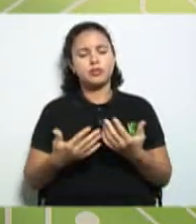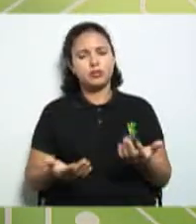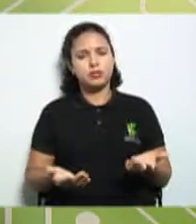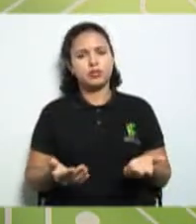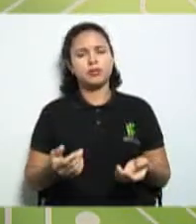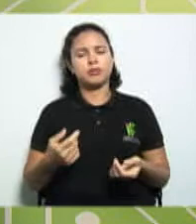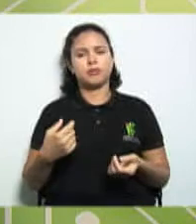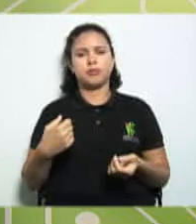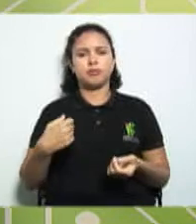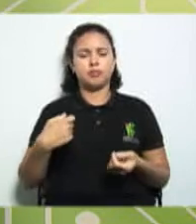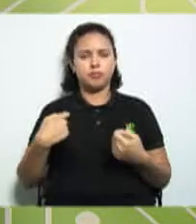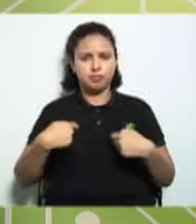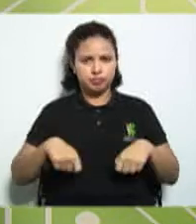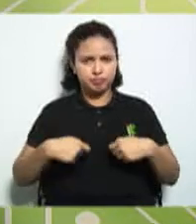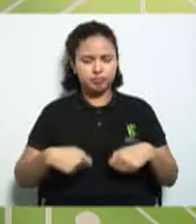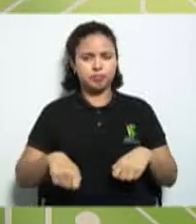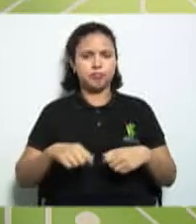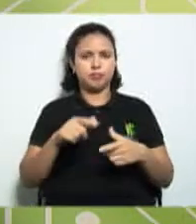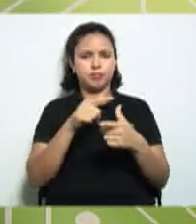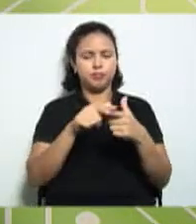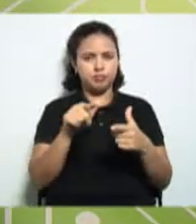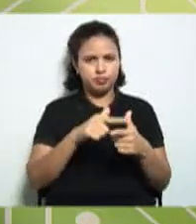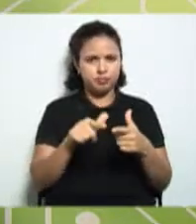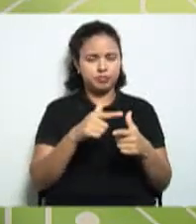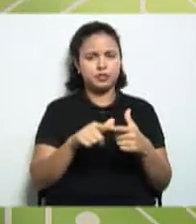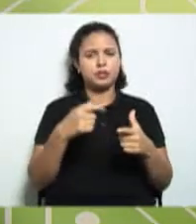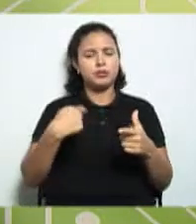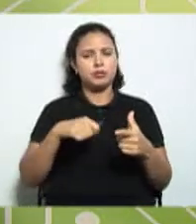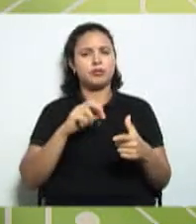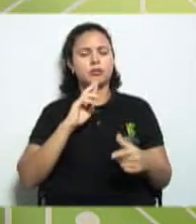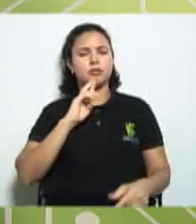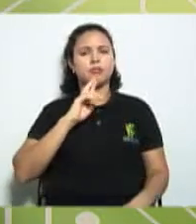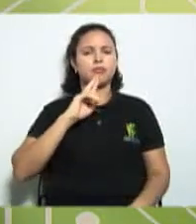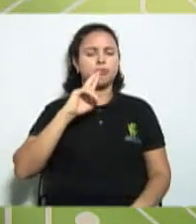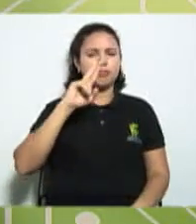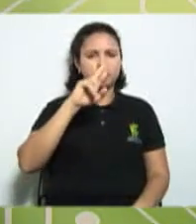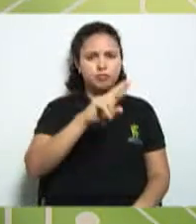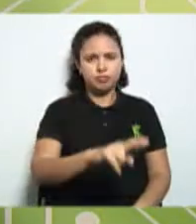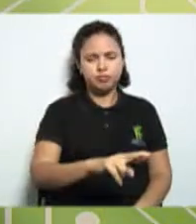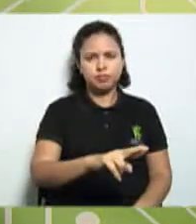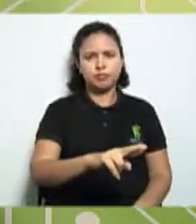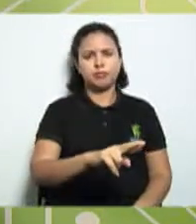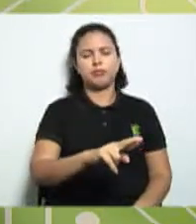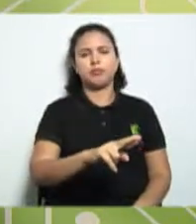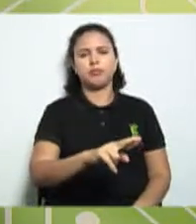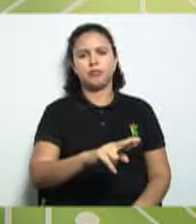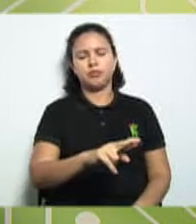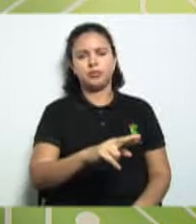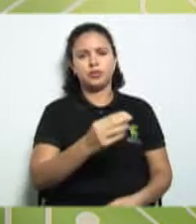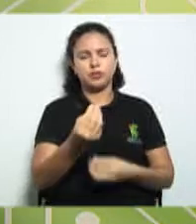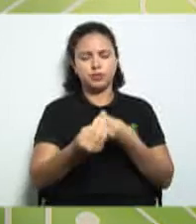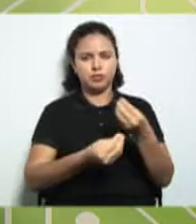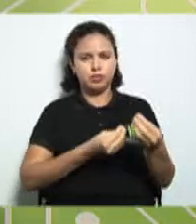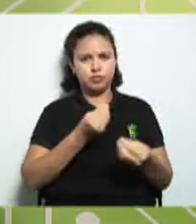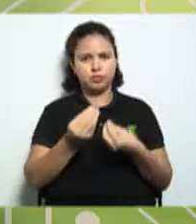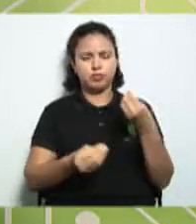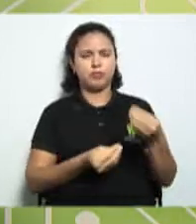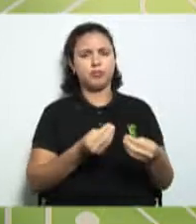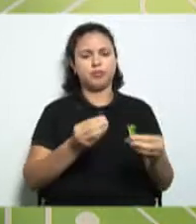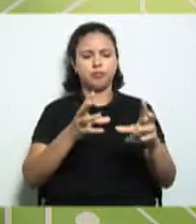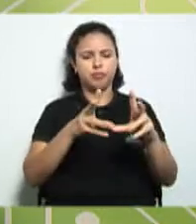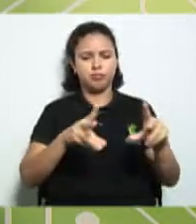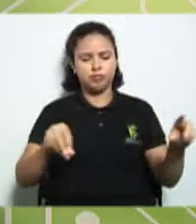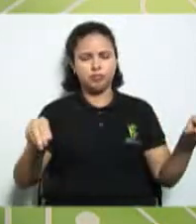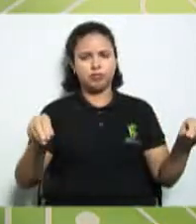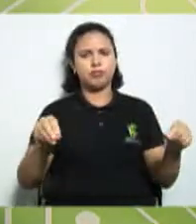não tem como fugir. Você tem um problema e você precisa apresentar soluções ou respostas.